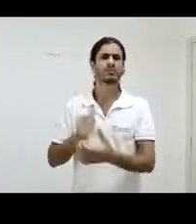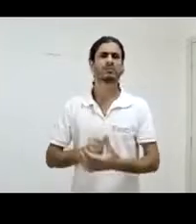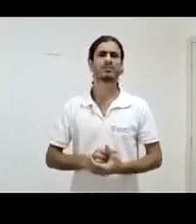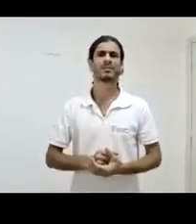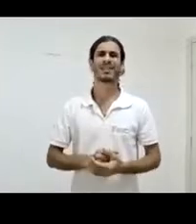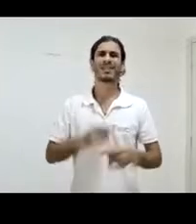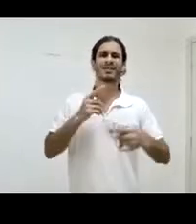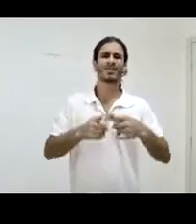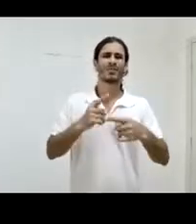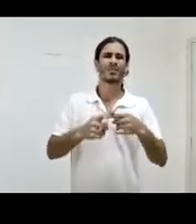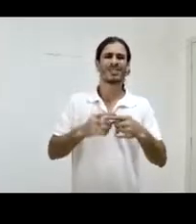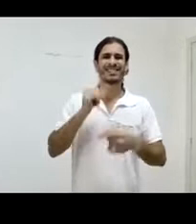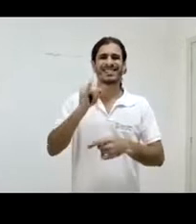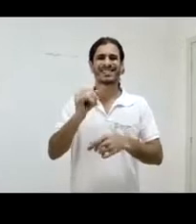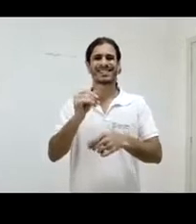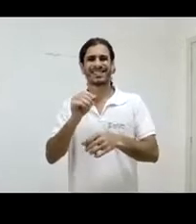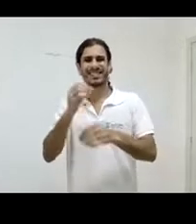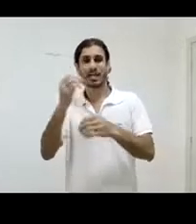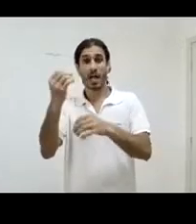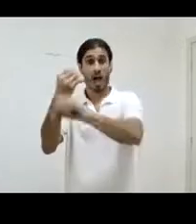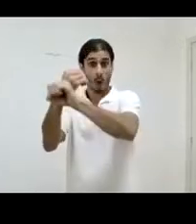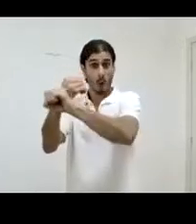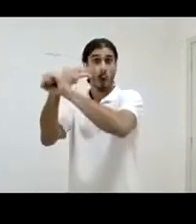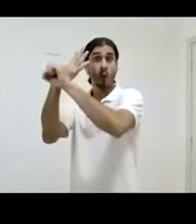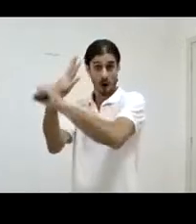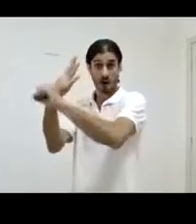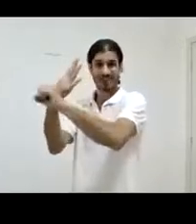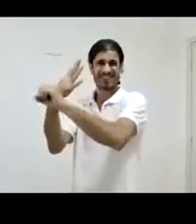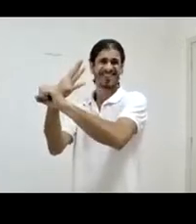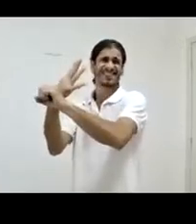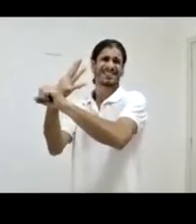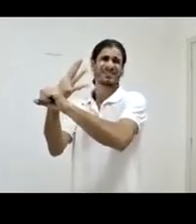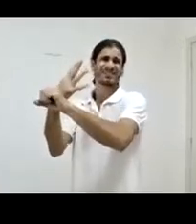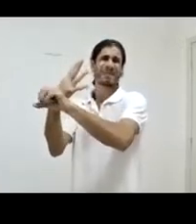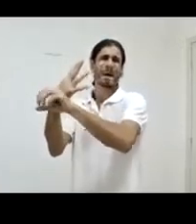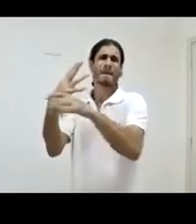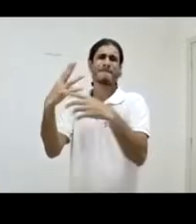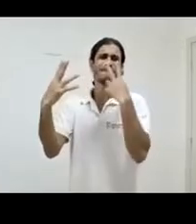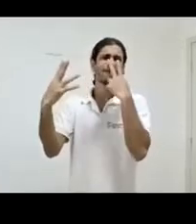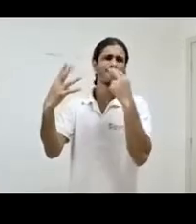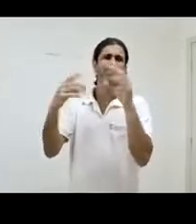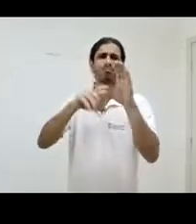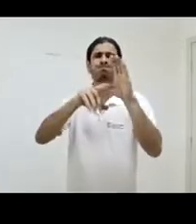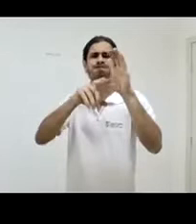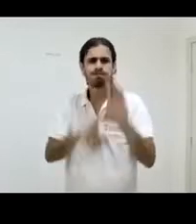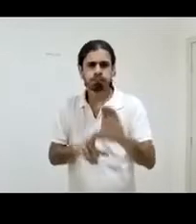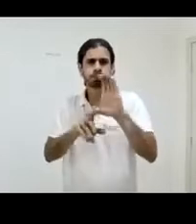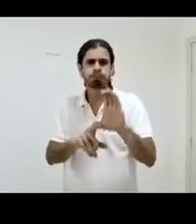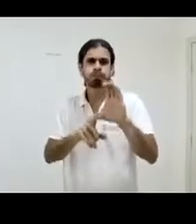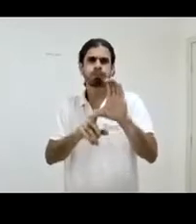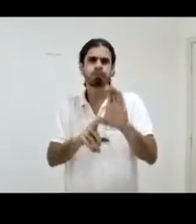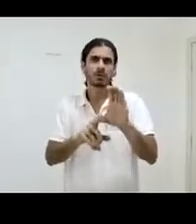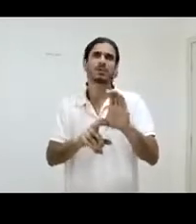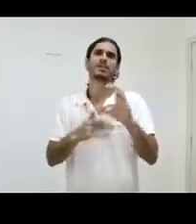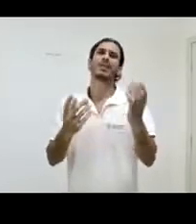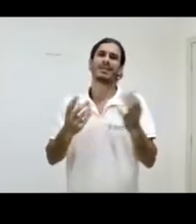compartilham a tela... Aí não, só se a Júlia fixar. Não consegue. Porque consegue. Como tem. Está